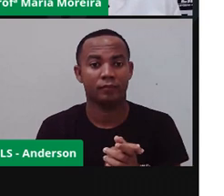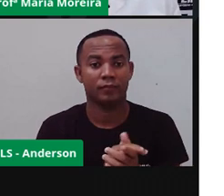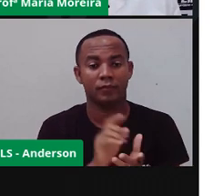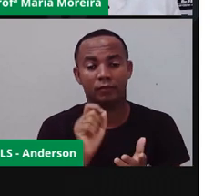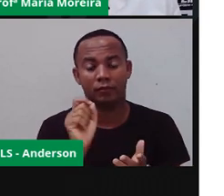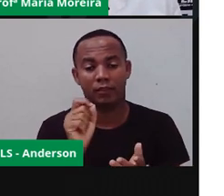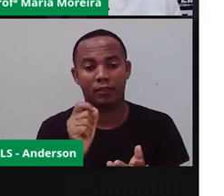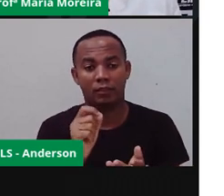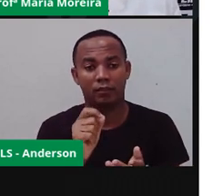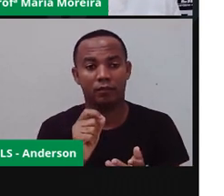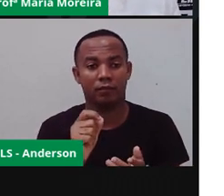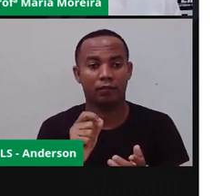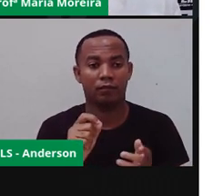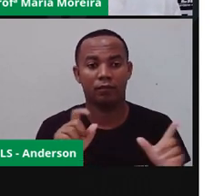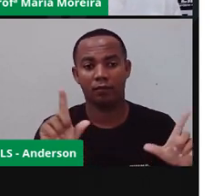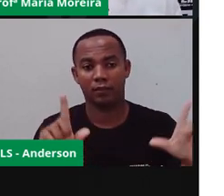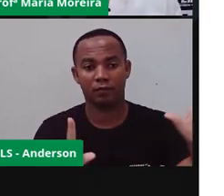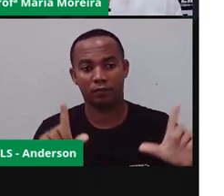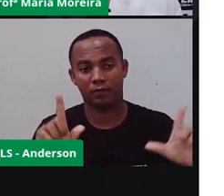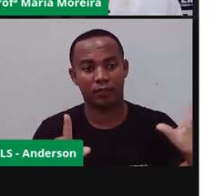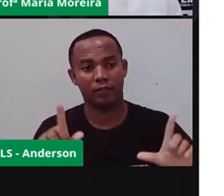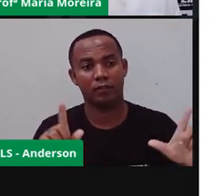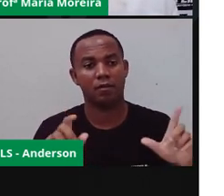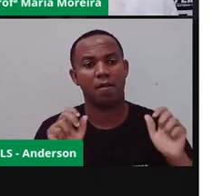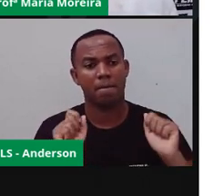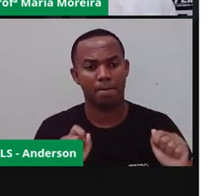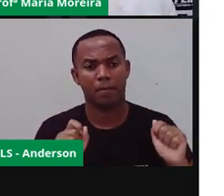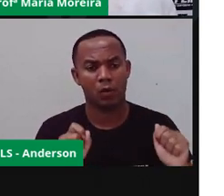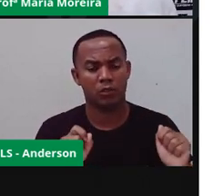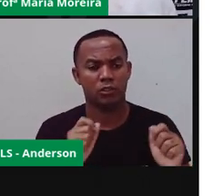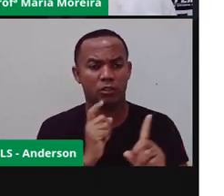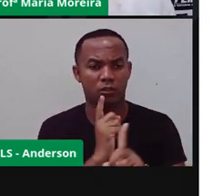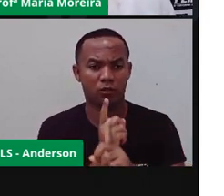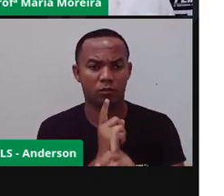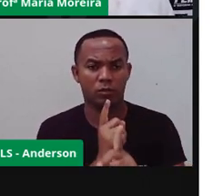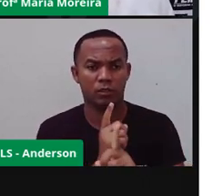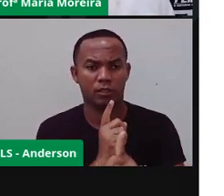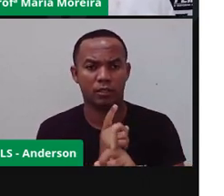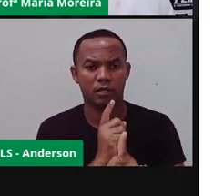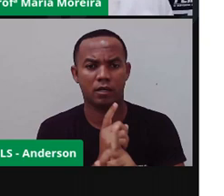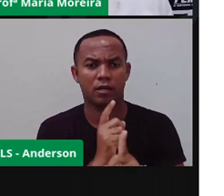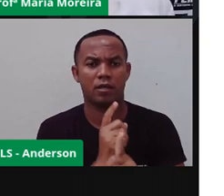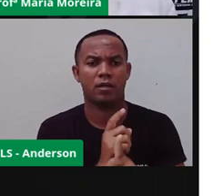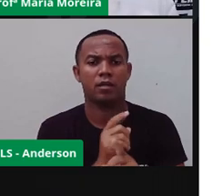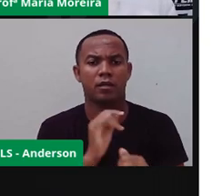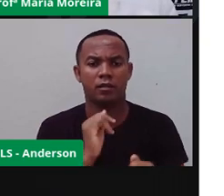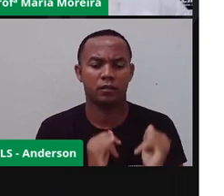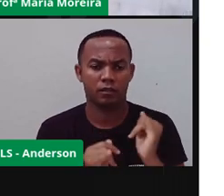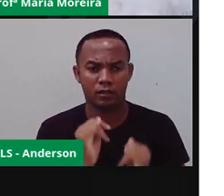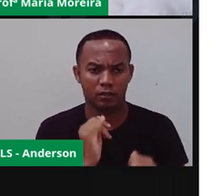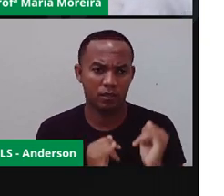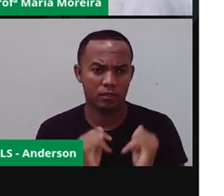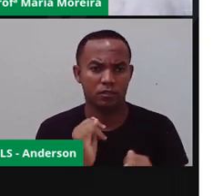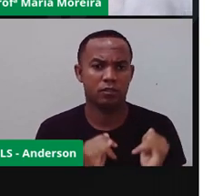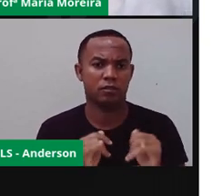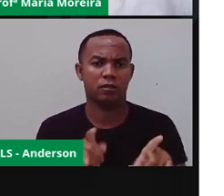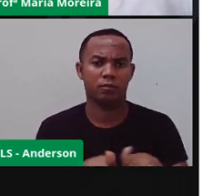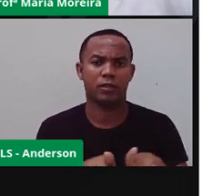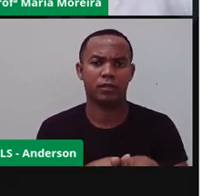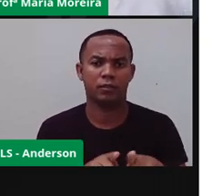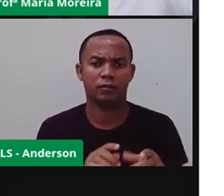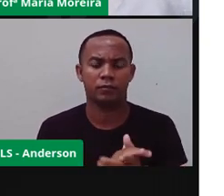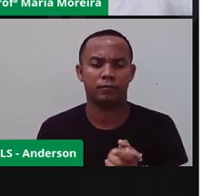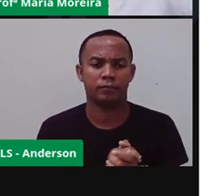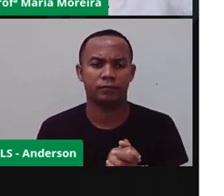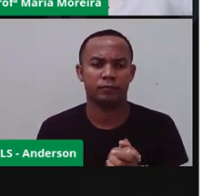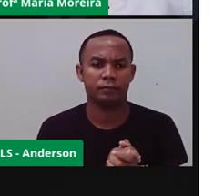elas aparecem na TV. E vocês podem, inclusive, encontrar aí na internet, aqui no próprio canal do YouTube. Não